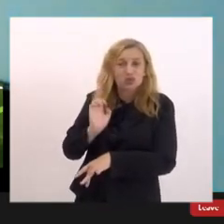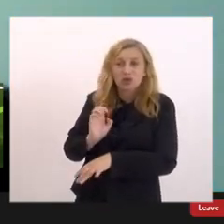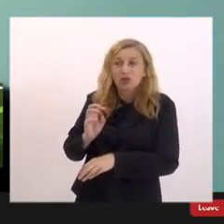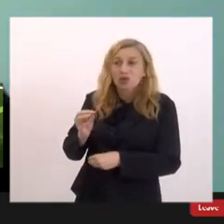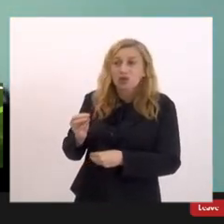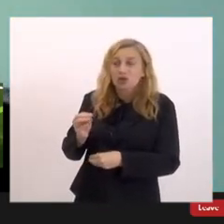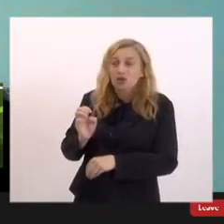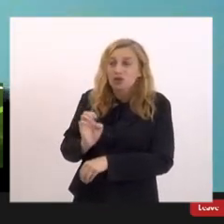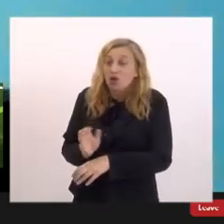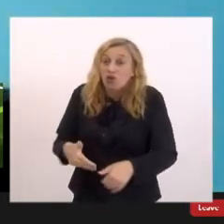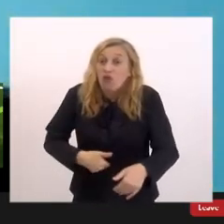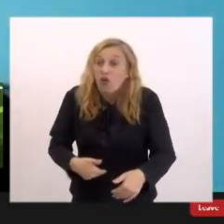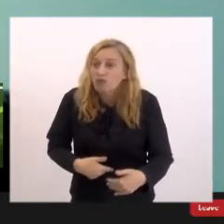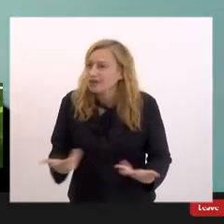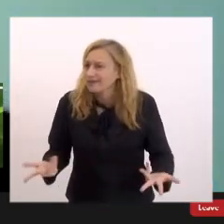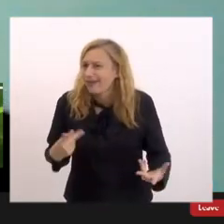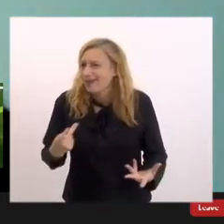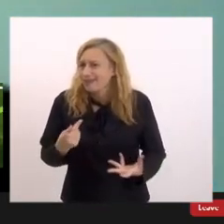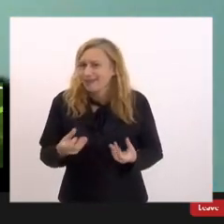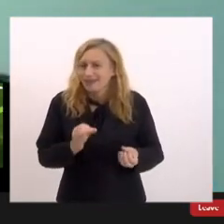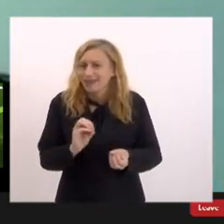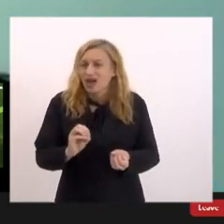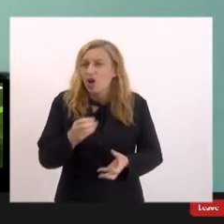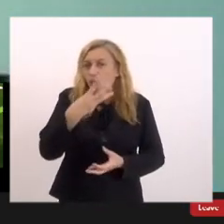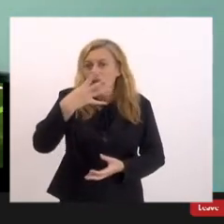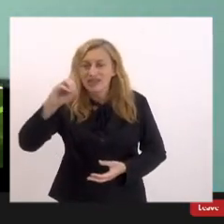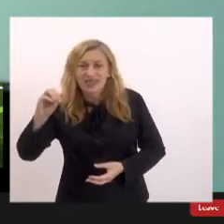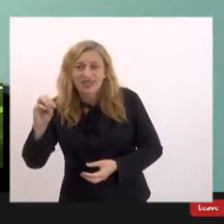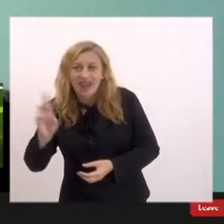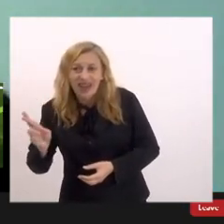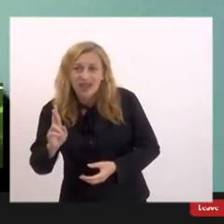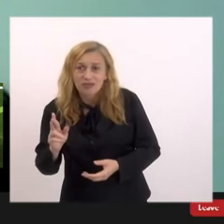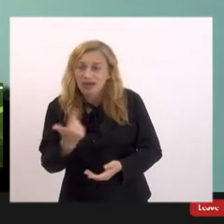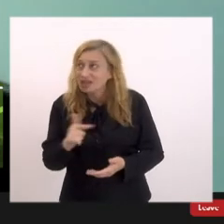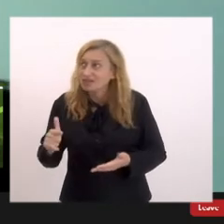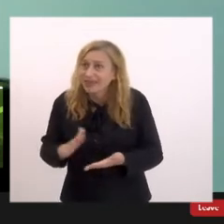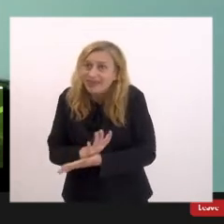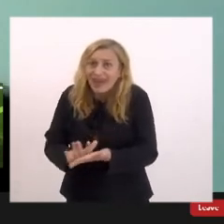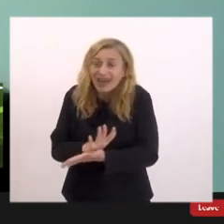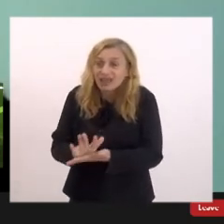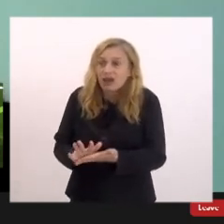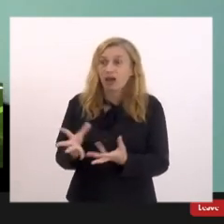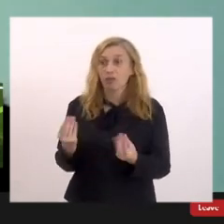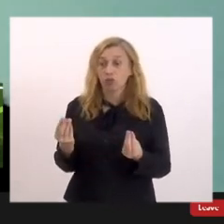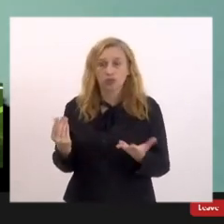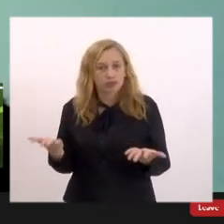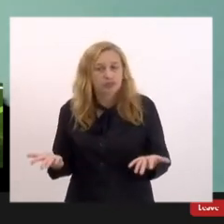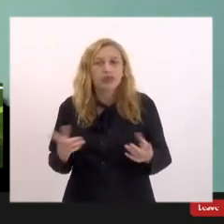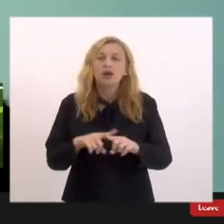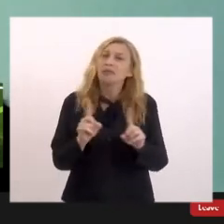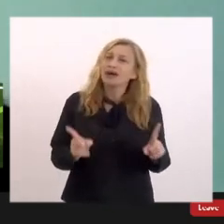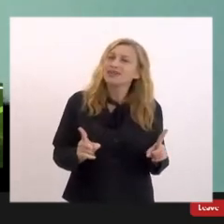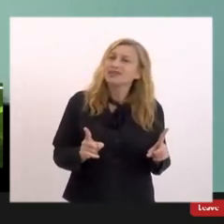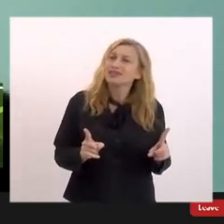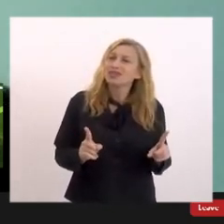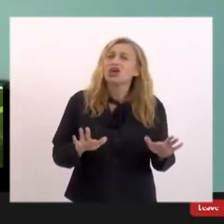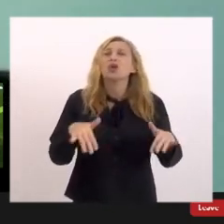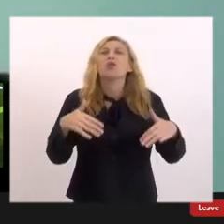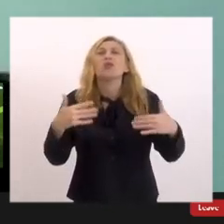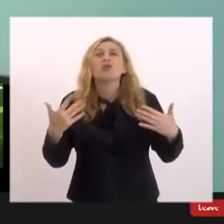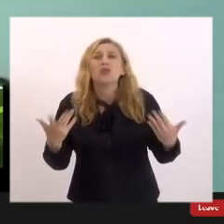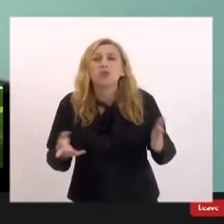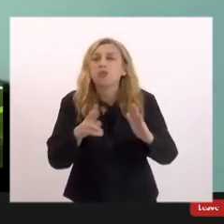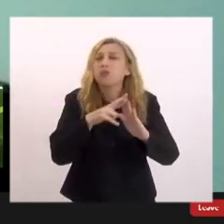estão passando fome, né? Então, R$400 para quem não tem nada é muita coisa. Mas, assim, qual o